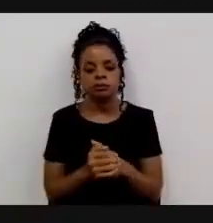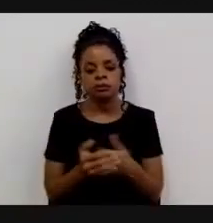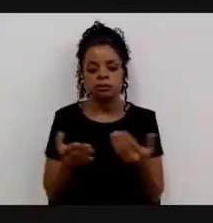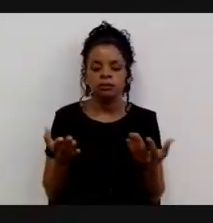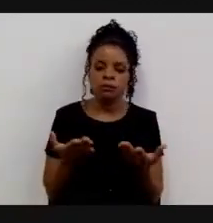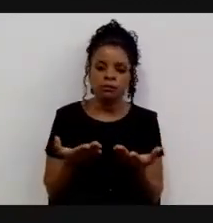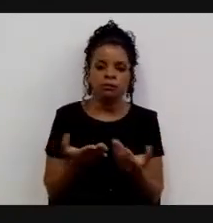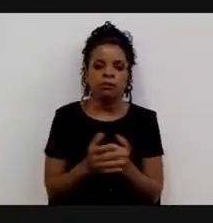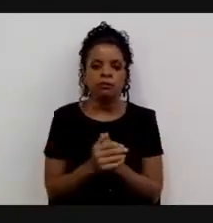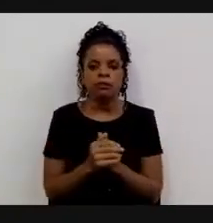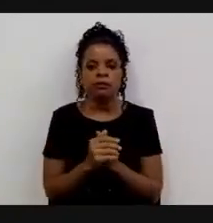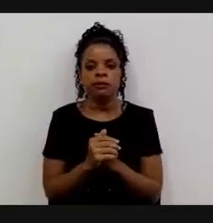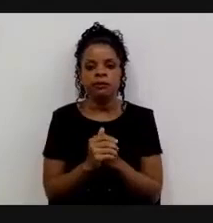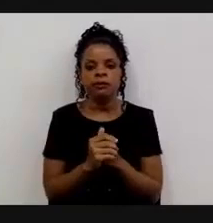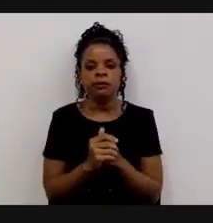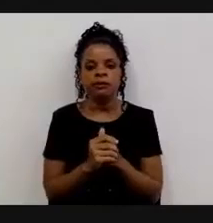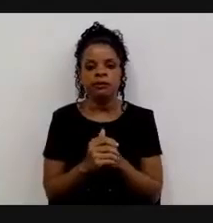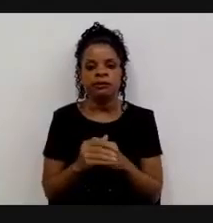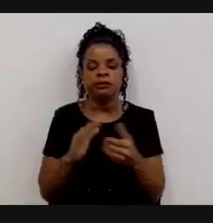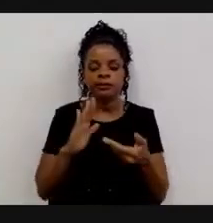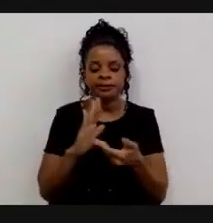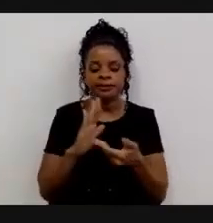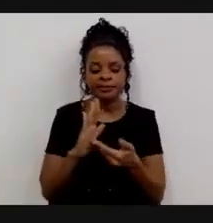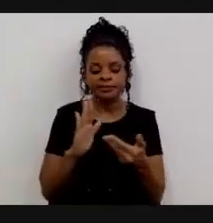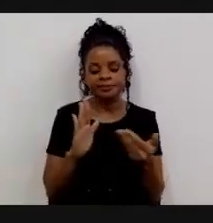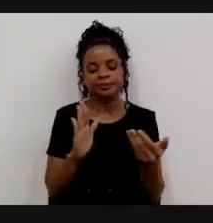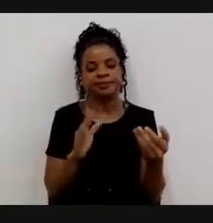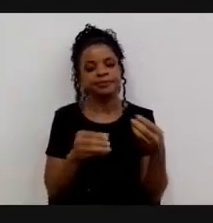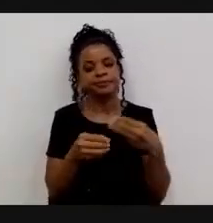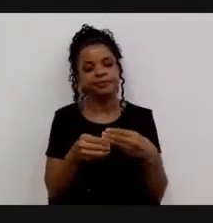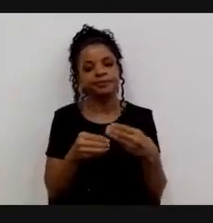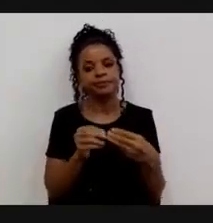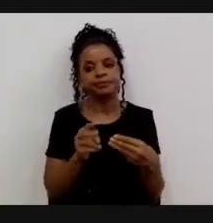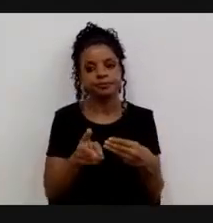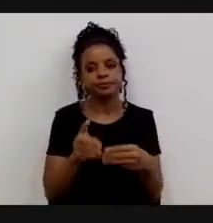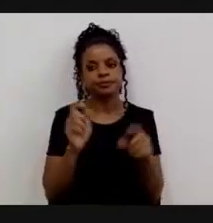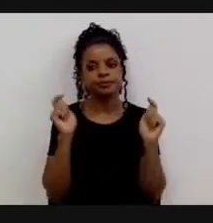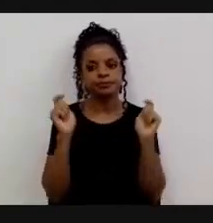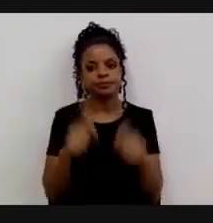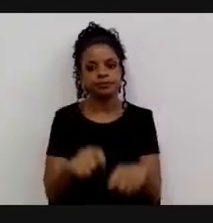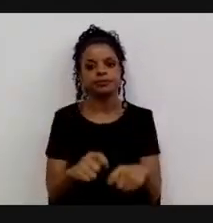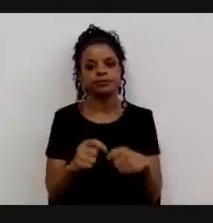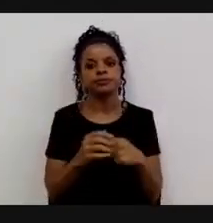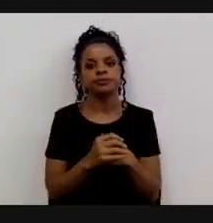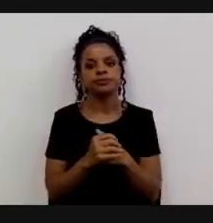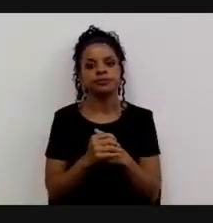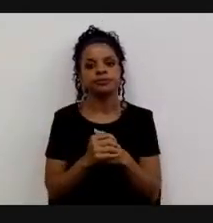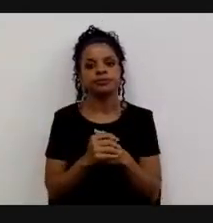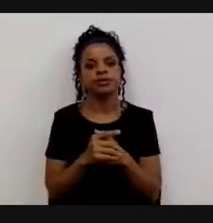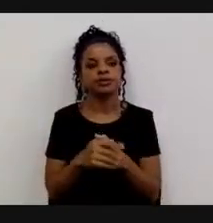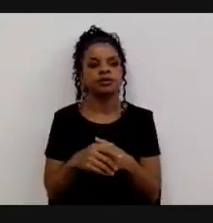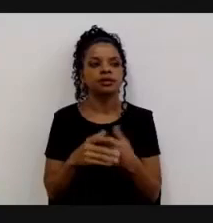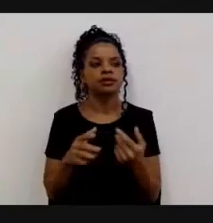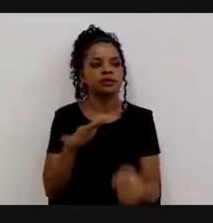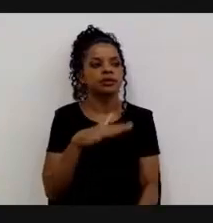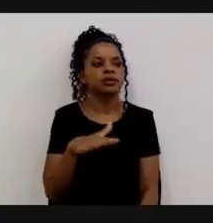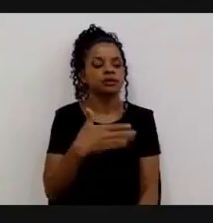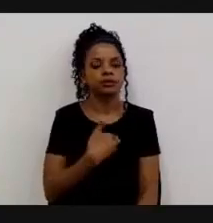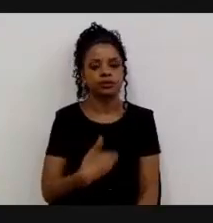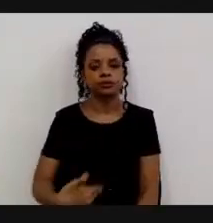Amanhã ou depois eu não estou lá mais. Que a própria Câmara Municipal, as câmaras municipais possam dar continuidade, com servidores públicos de carreira,